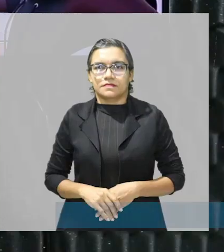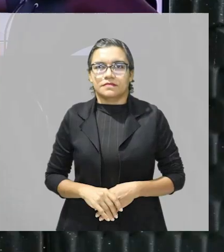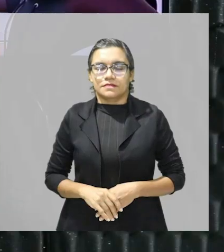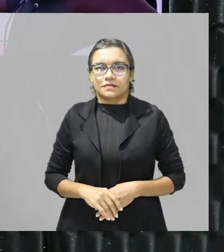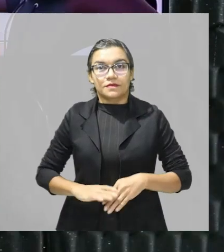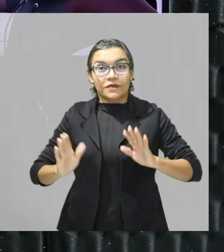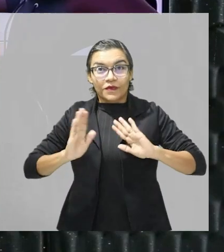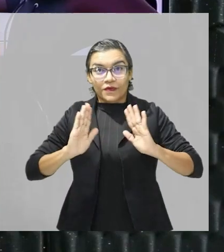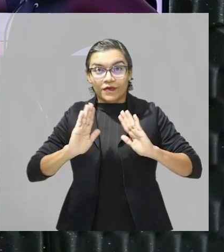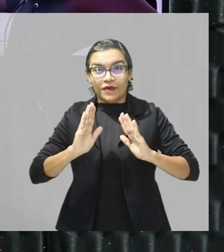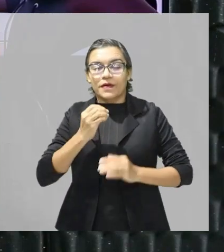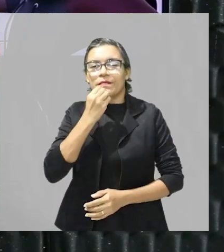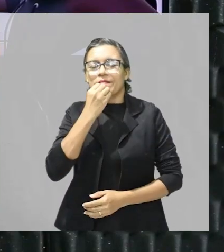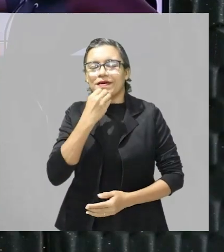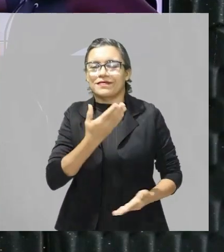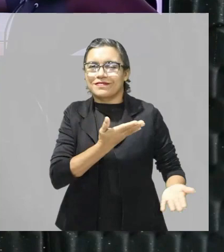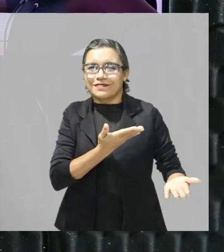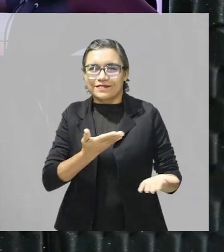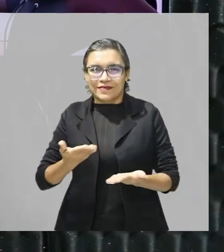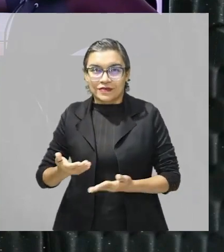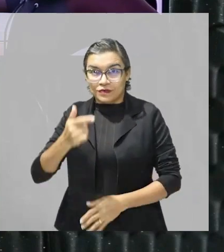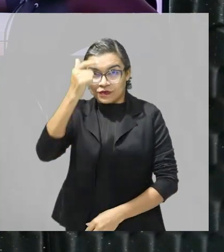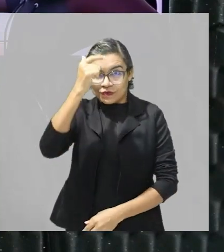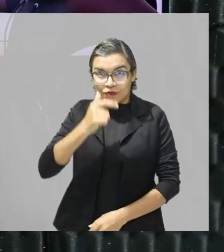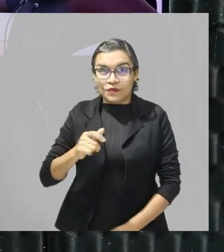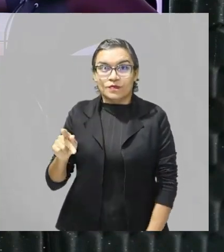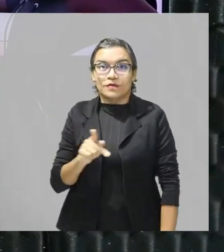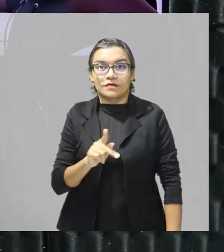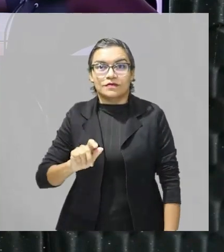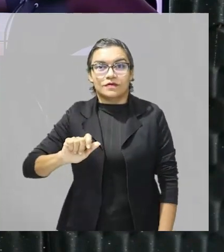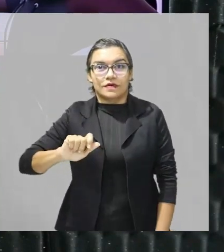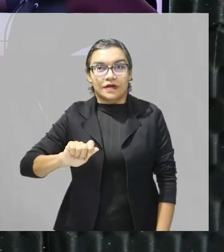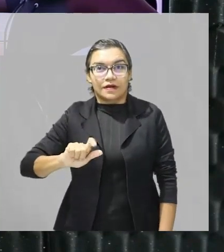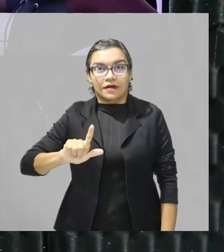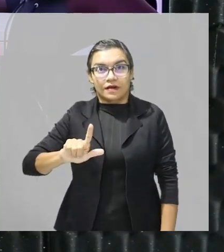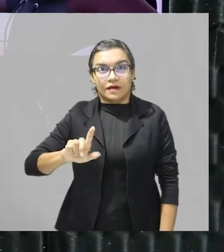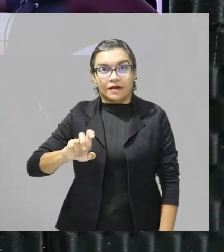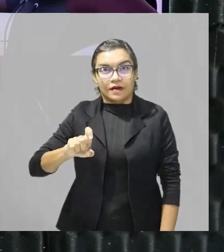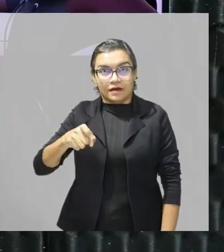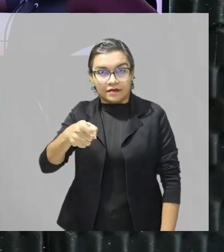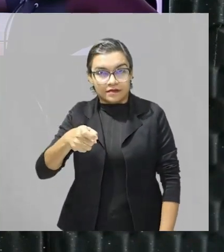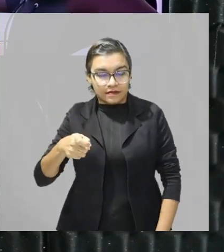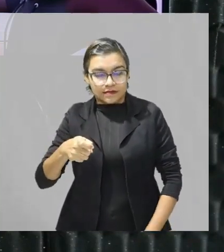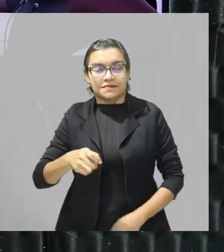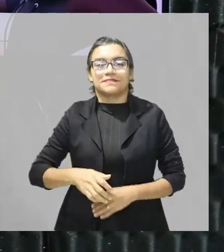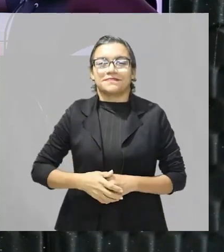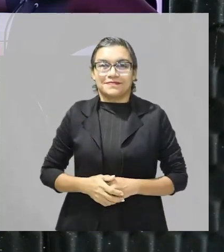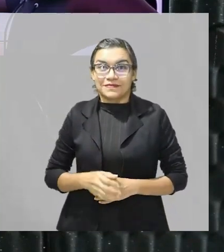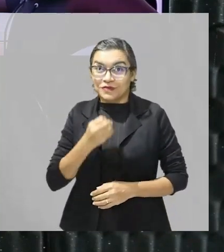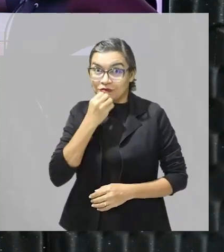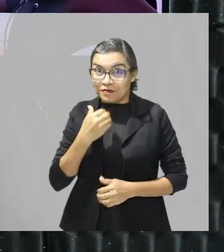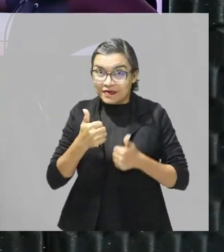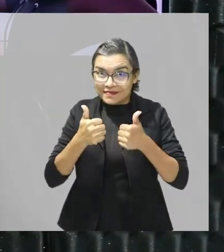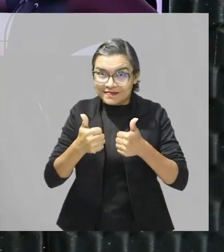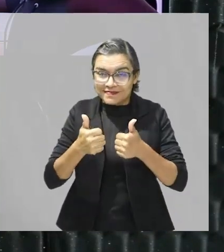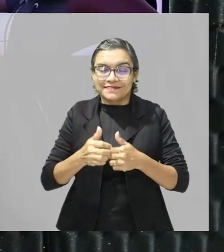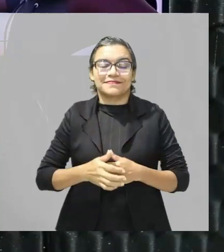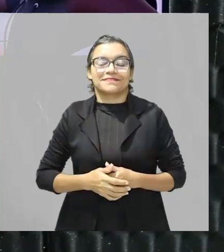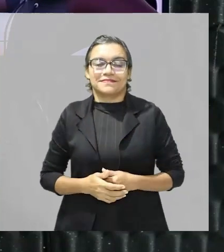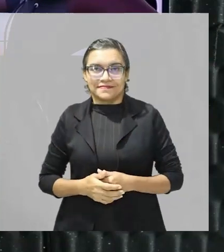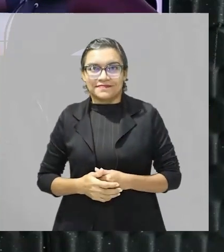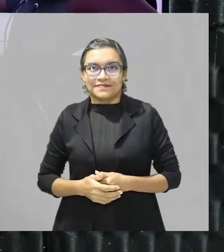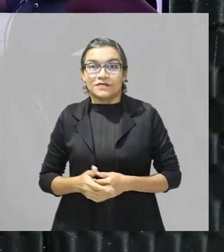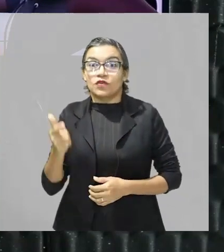Olá turma sejam todos bem-vindos sou professor Alex Ferreira professor de química da plataforma Gonçalves Dias tudo bem turminha bom